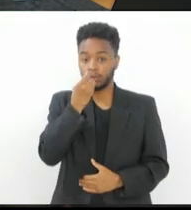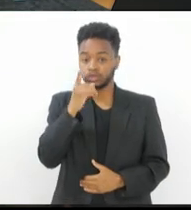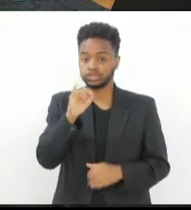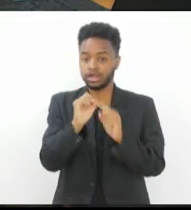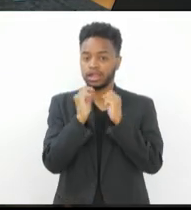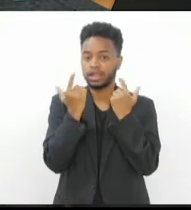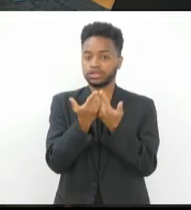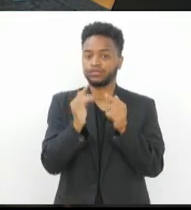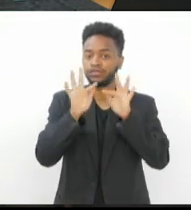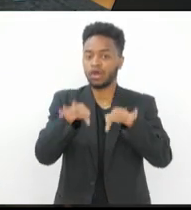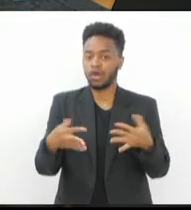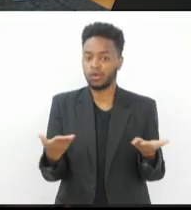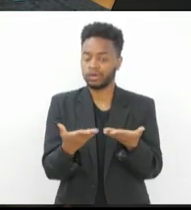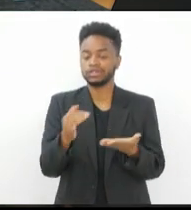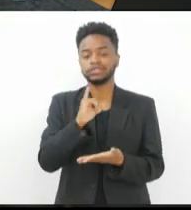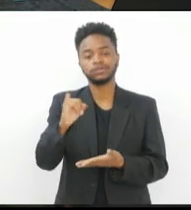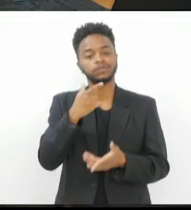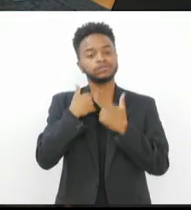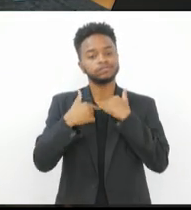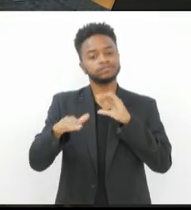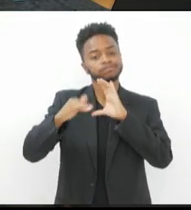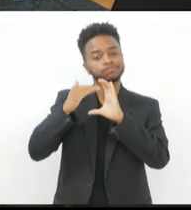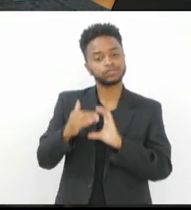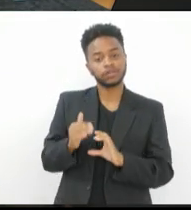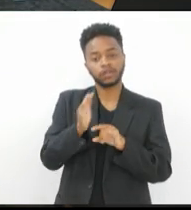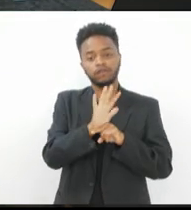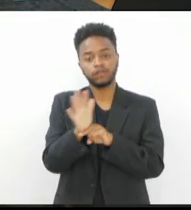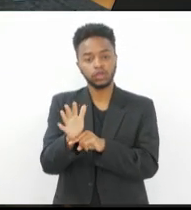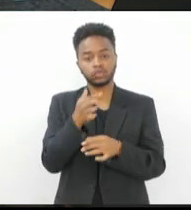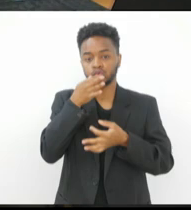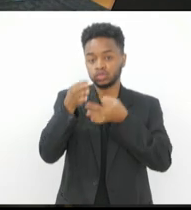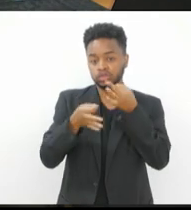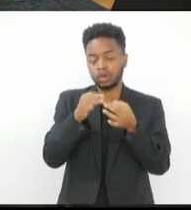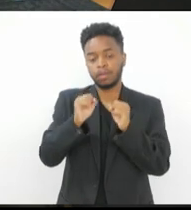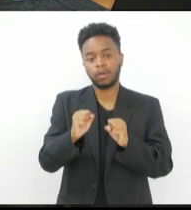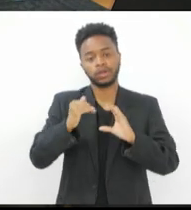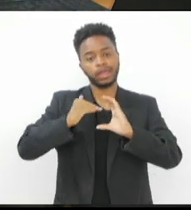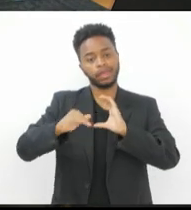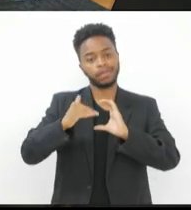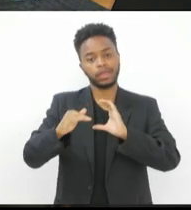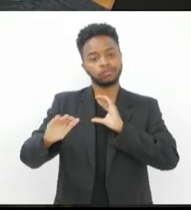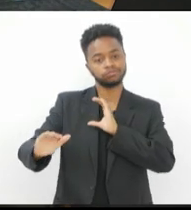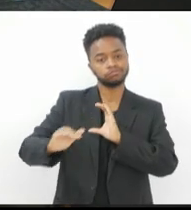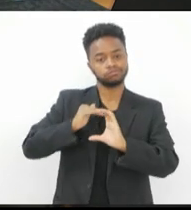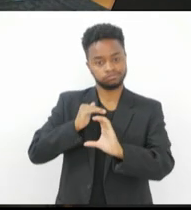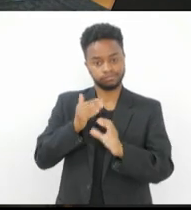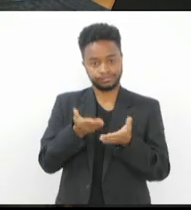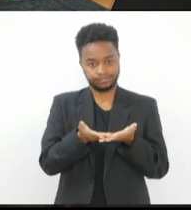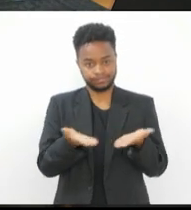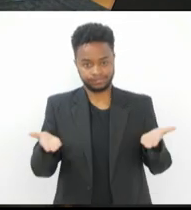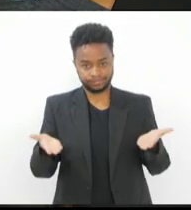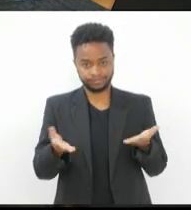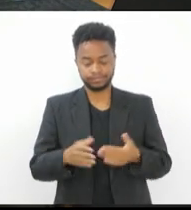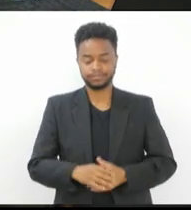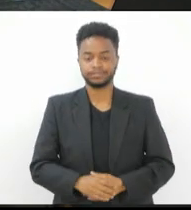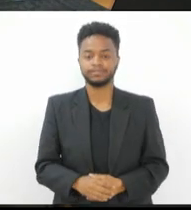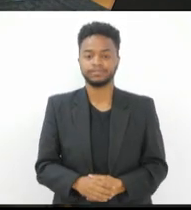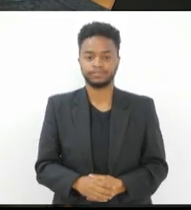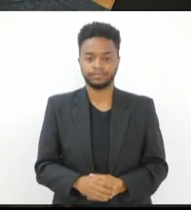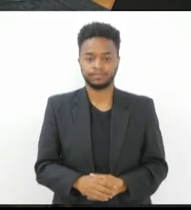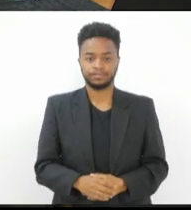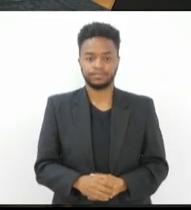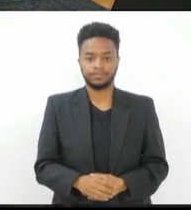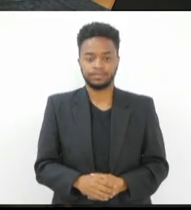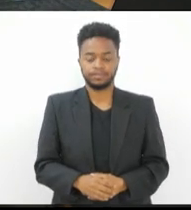Dia Alerje termina aqui. Se você quiser enviar sugestões ou vídeos aí da sua cidade, é só acessar nosso e-mail tvalerje, arrobaalerje